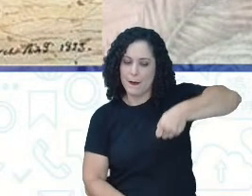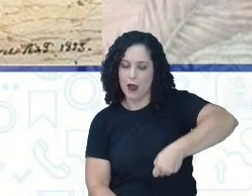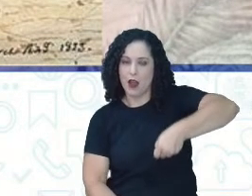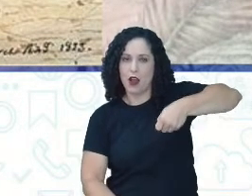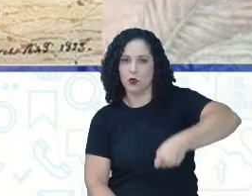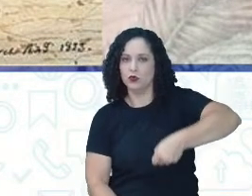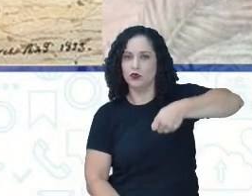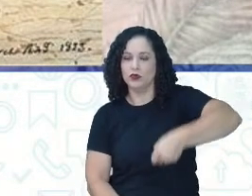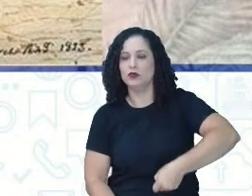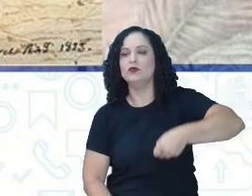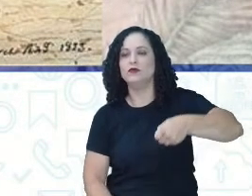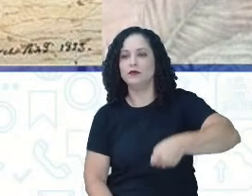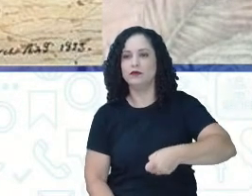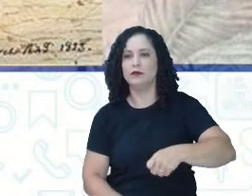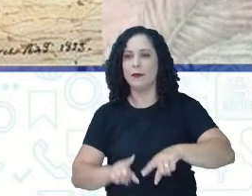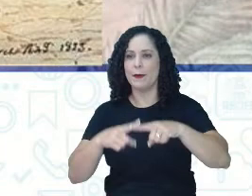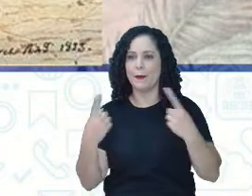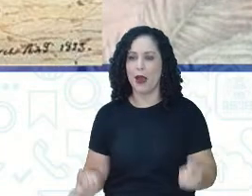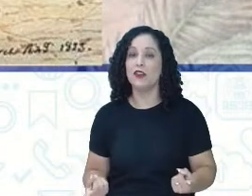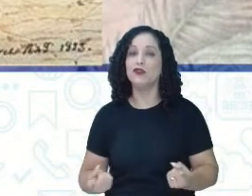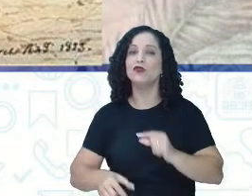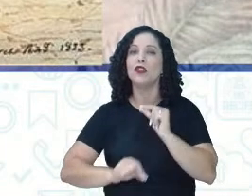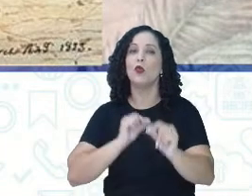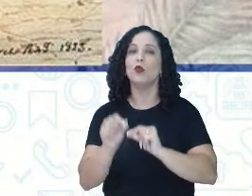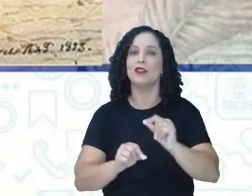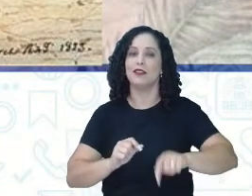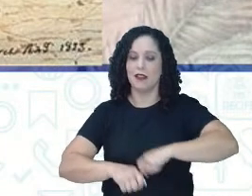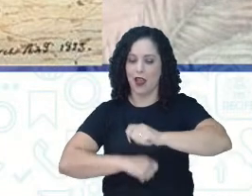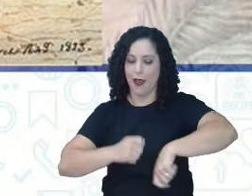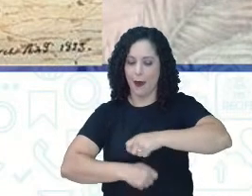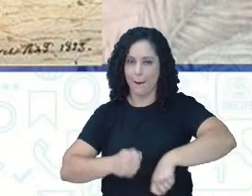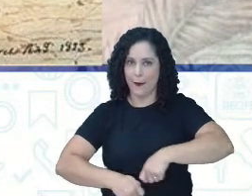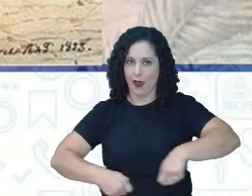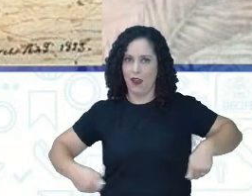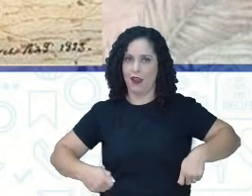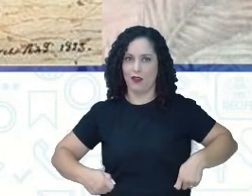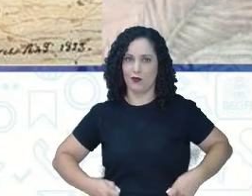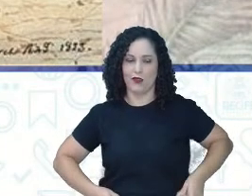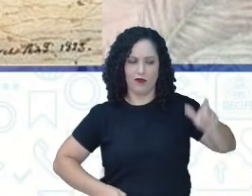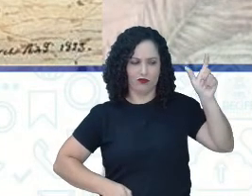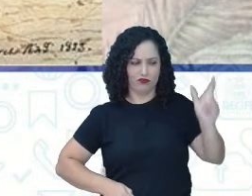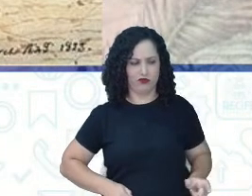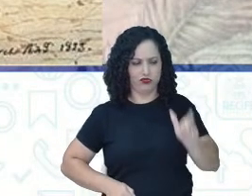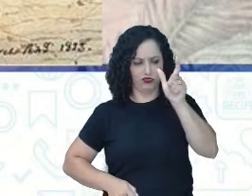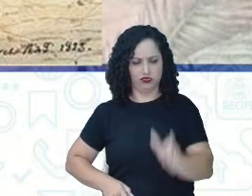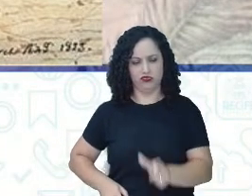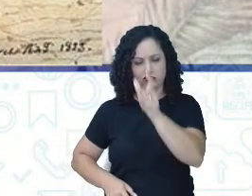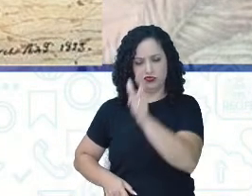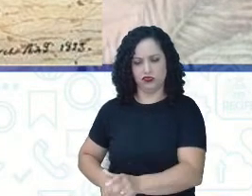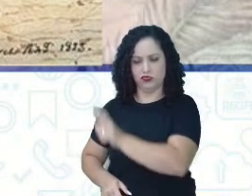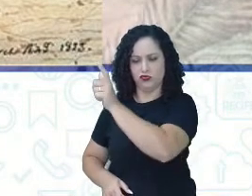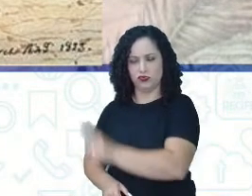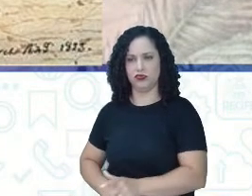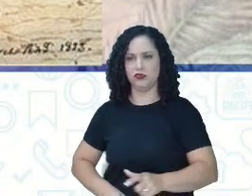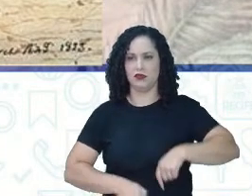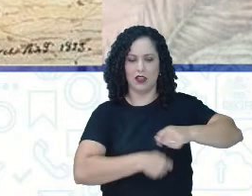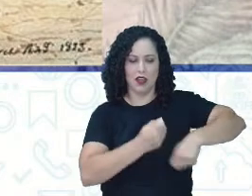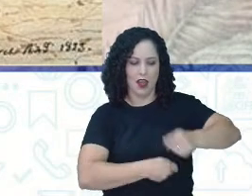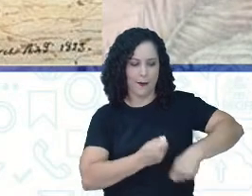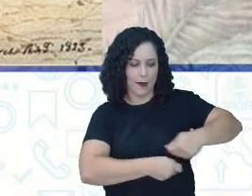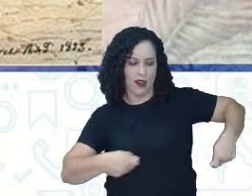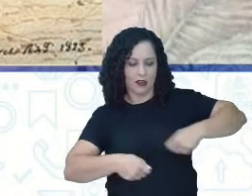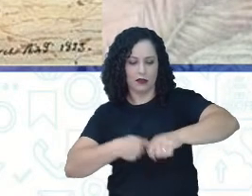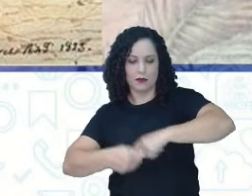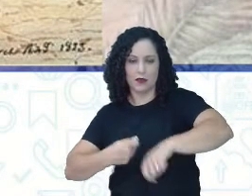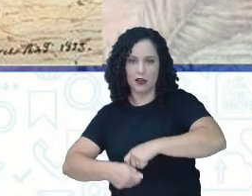detalhe é que eles estão amarrados, né, uns aos outros, tá certo? Então, inclusive, era uma ação